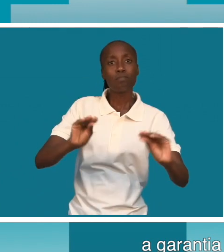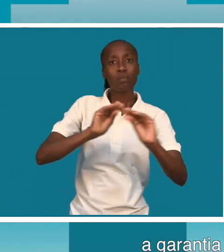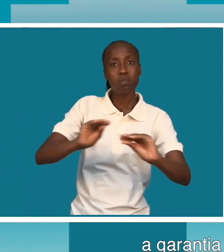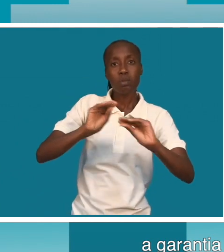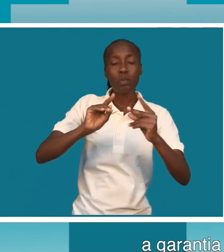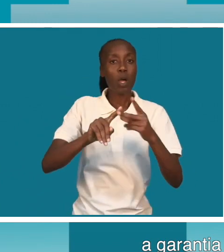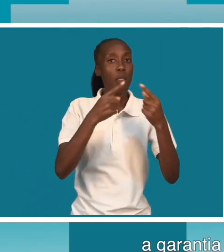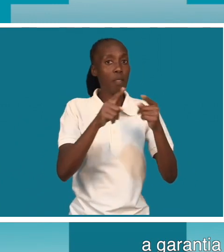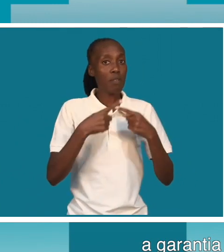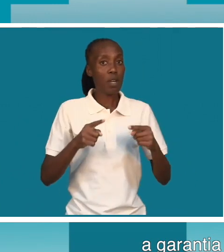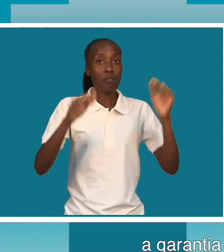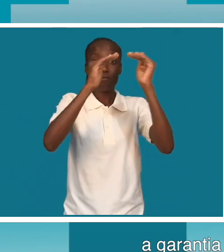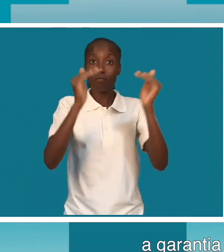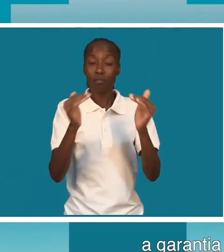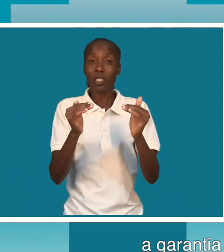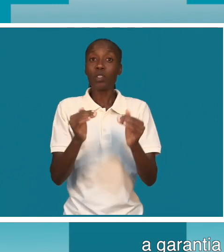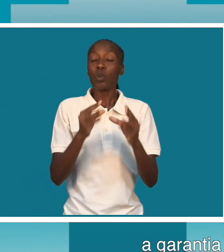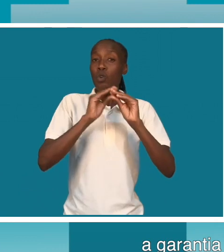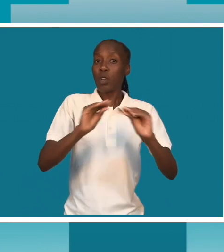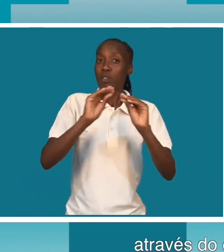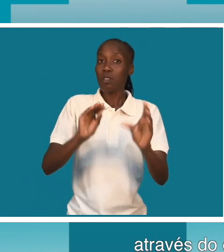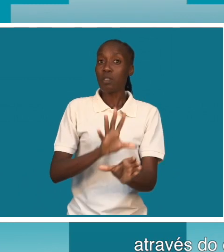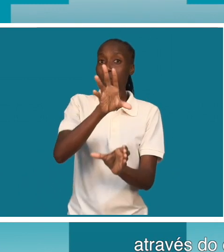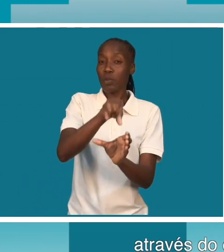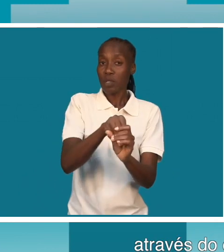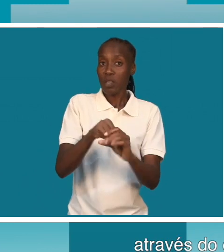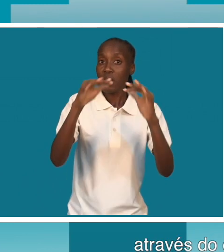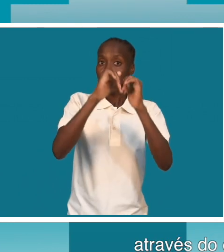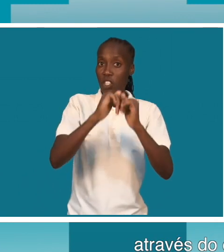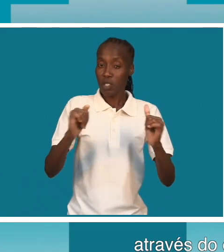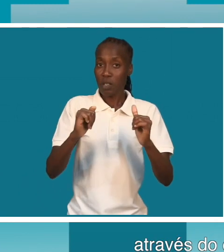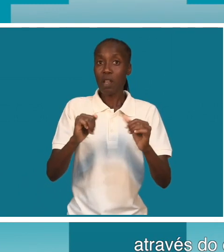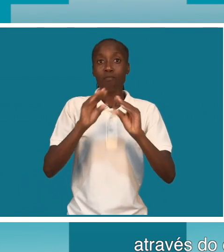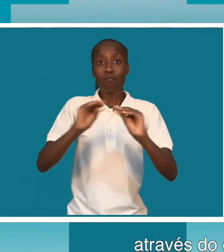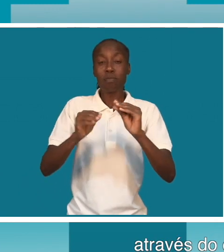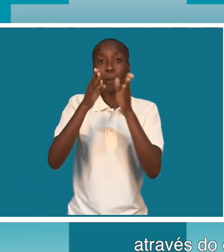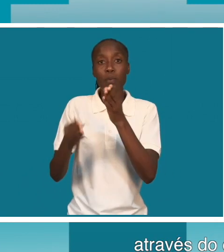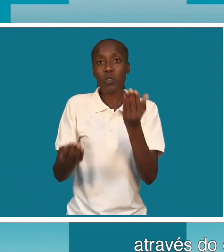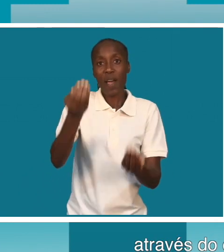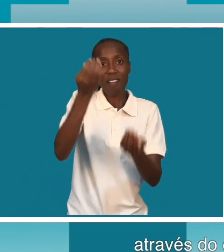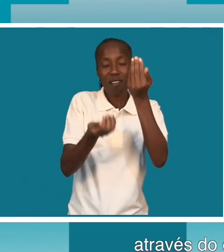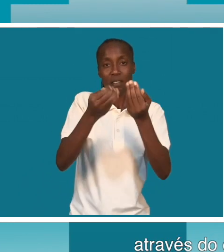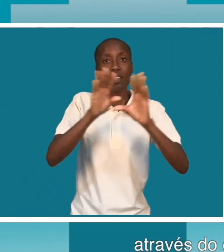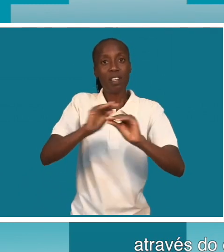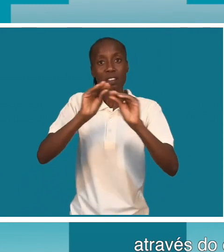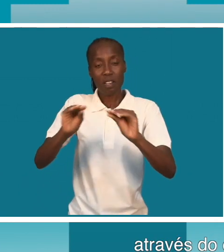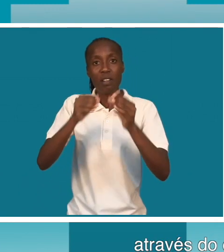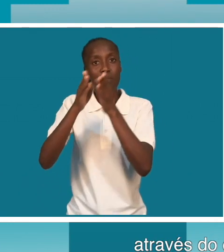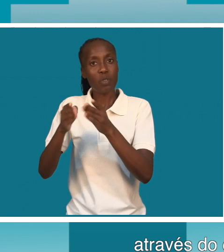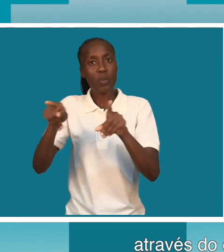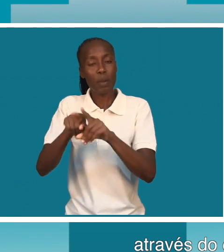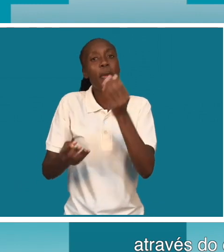deficiência à educação nos vários níveis através do ensino inclusivo especial e da alfabetização